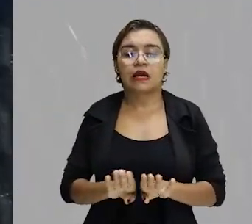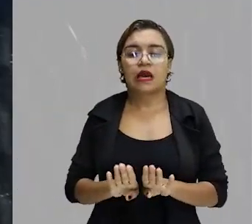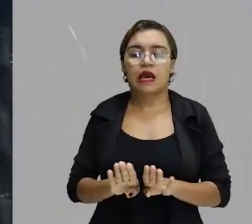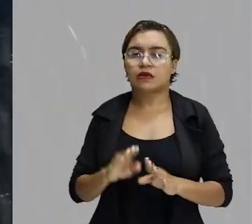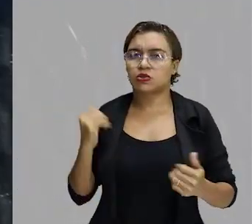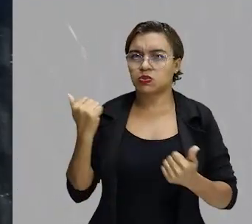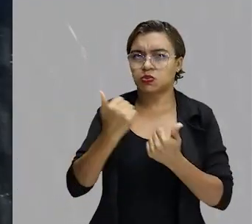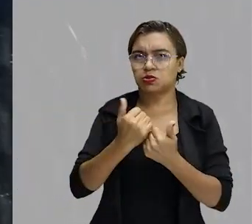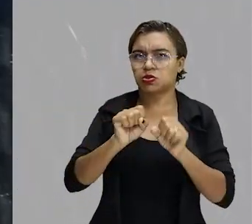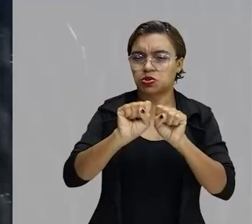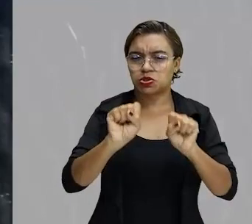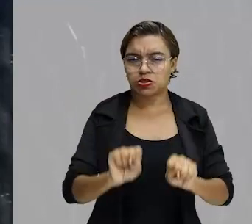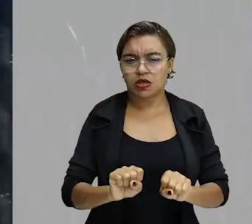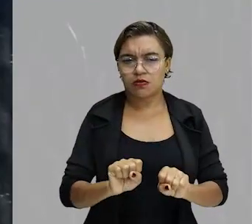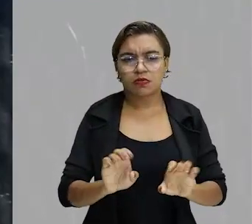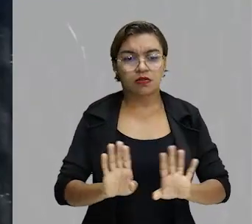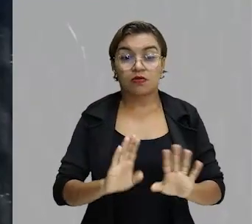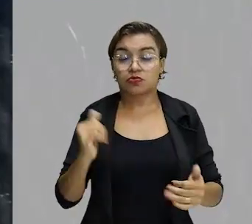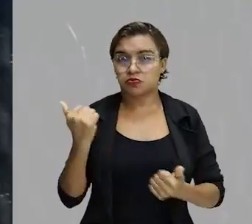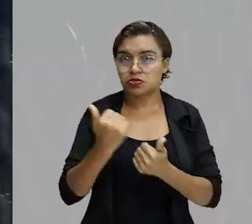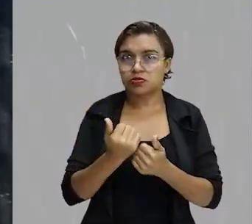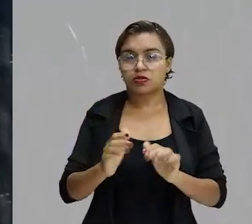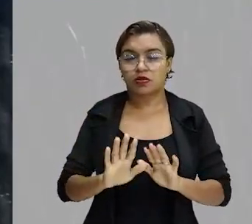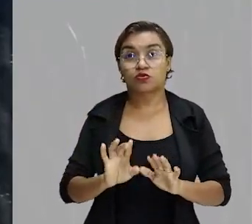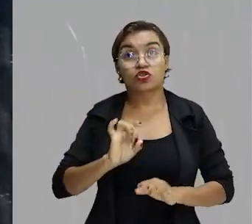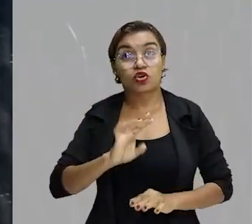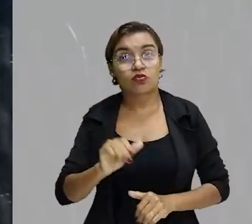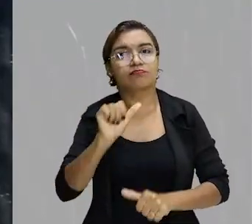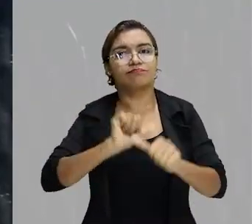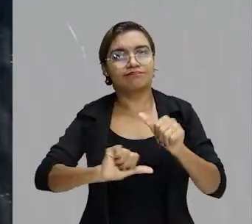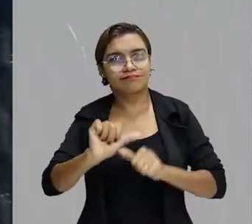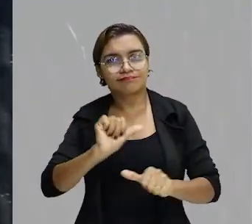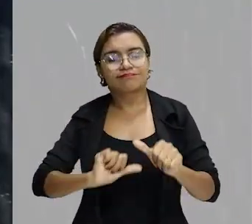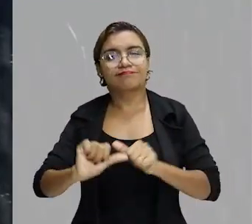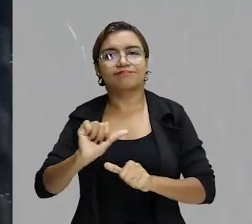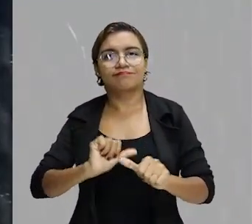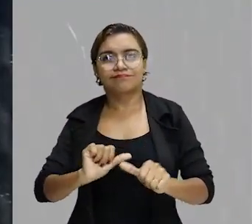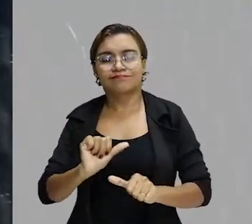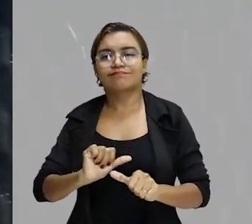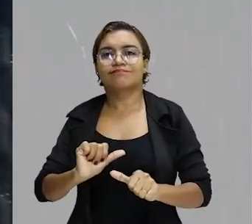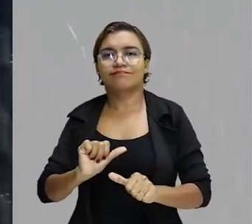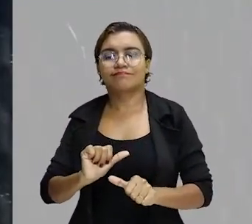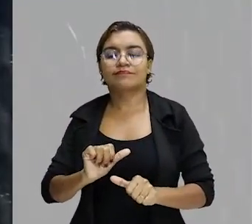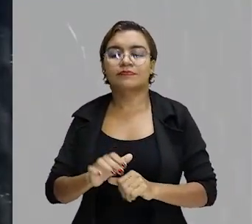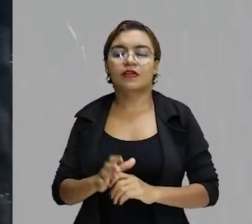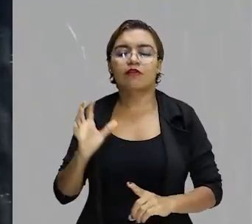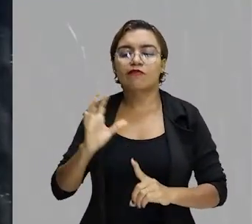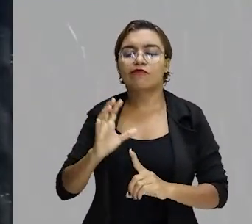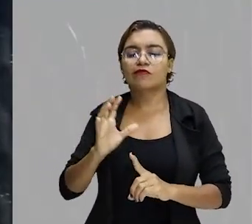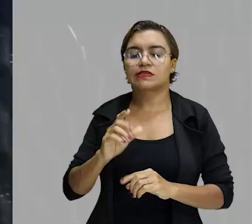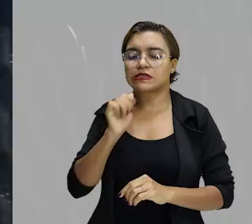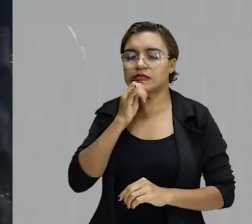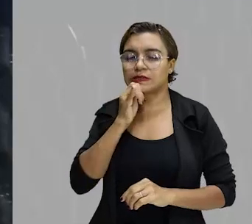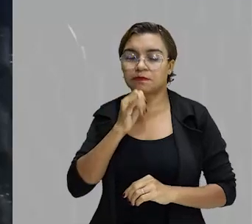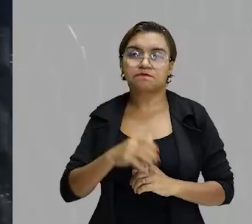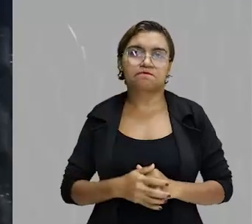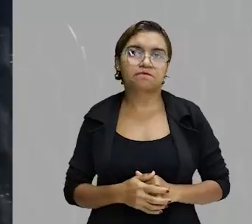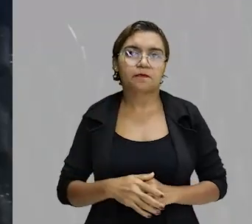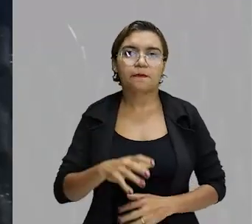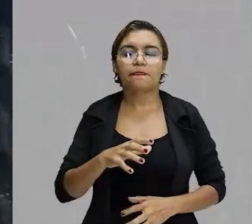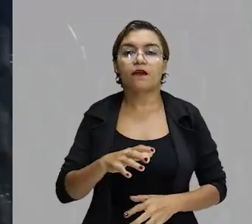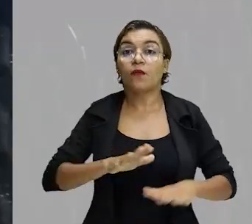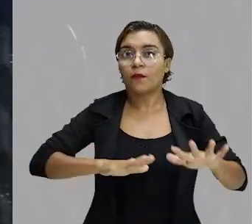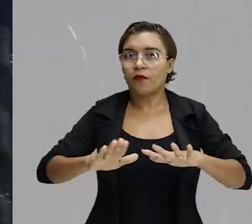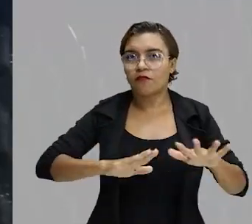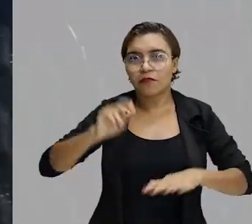substituir o sistema vigente e sim buscar modificações que tornem esse sistema mais adequado. Vou te dar um exemplo. O movimento